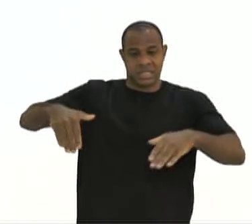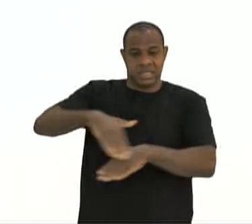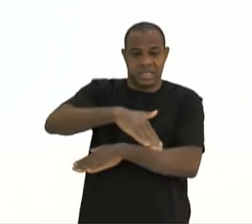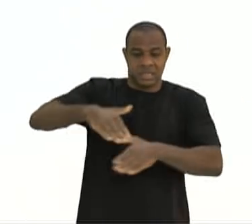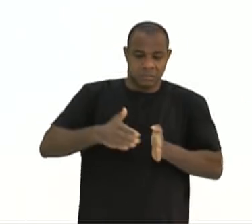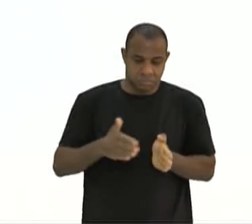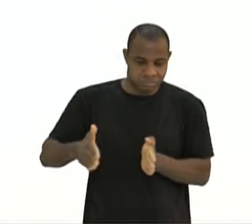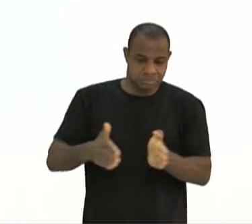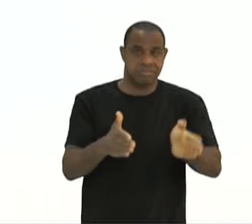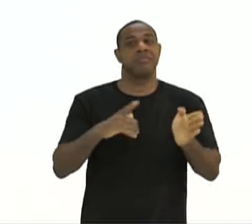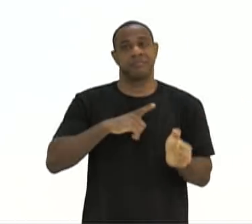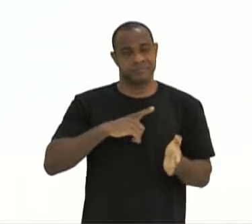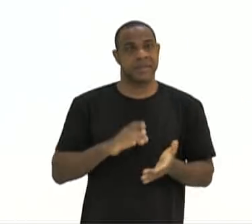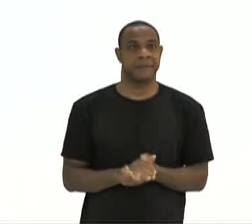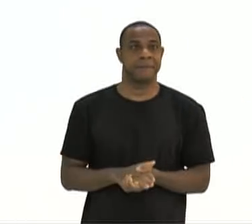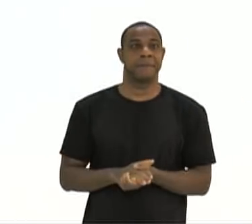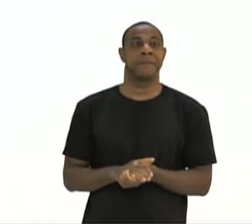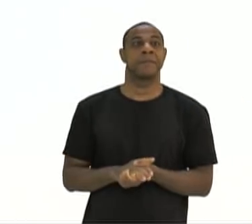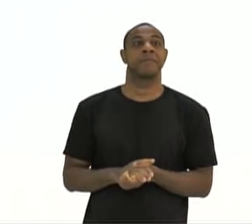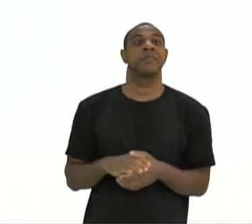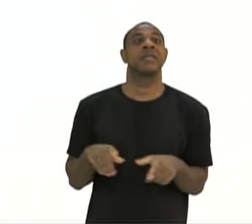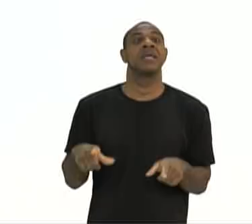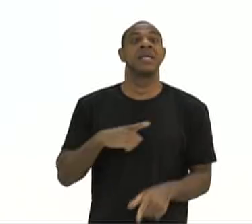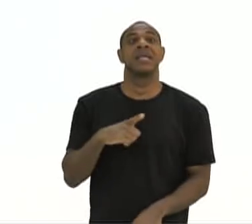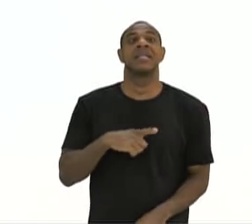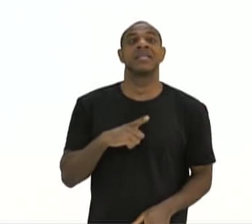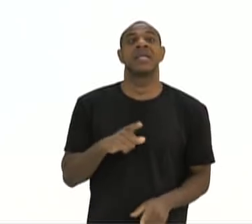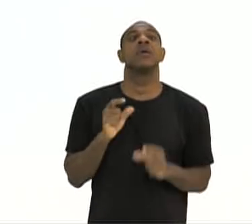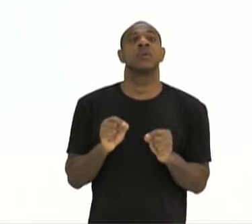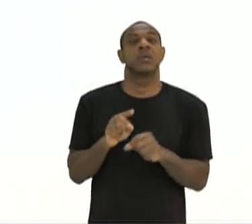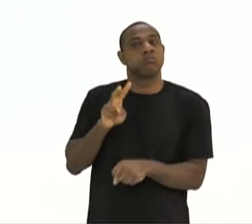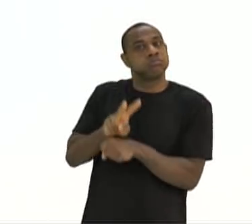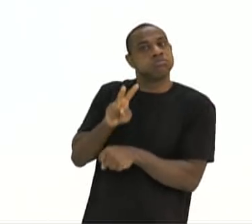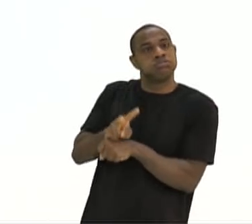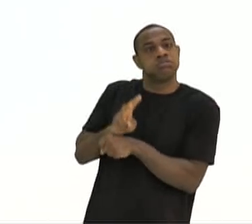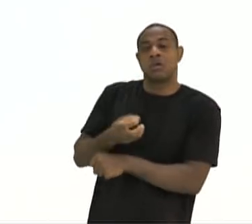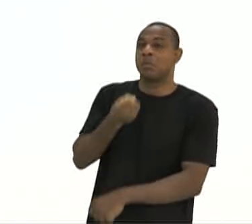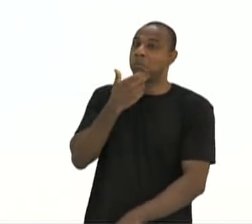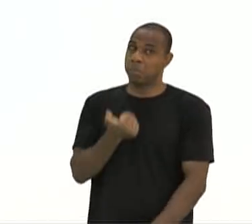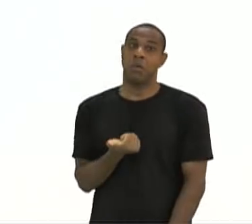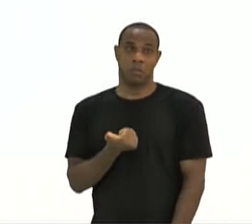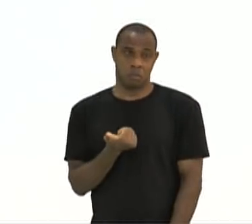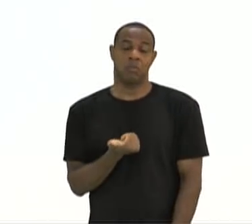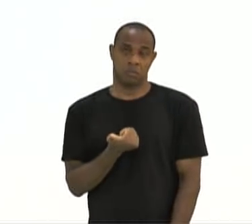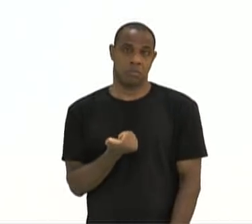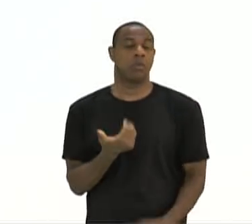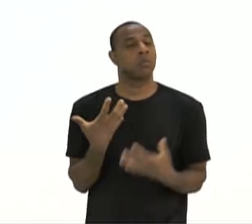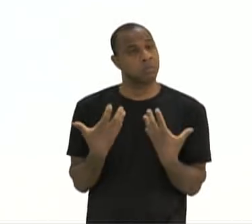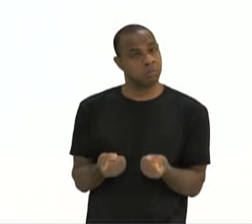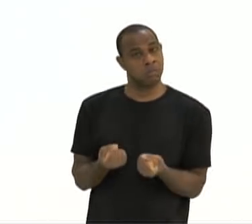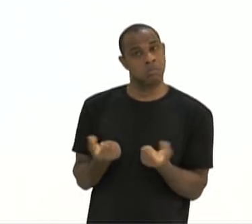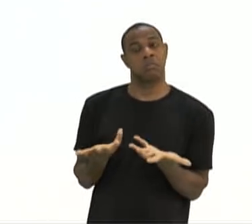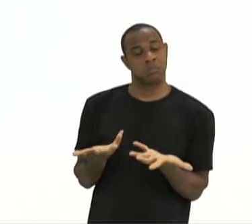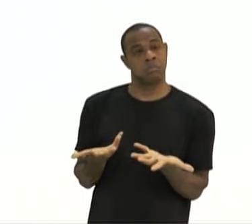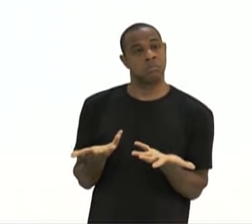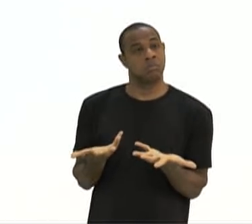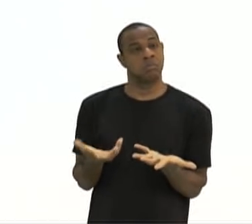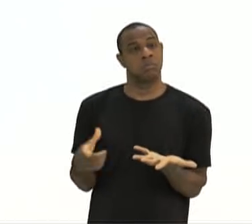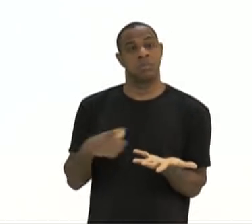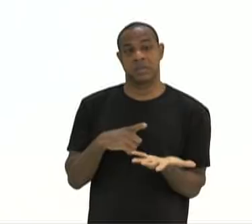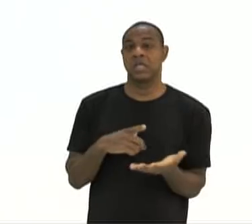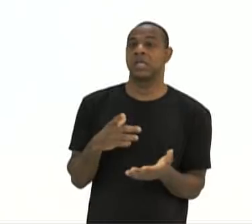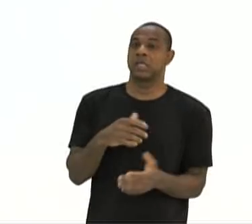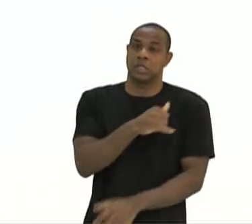de população, certo? Tem uma conservação boa ali, aceitável. Ainda existe entre o